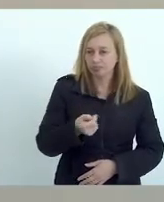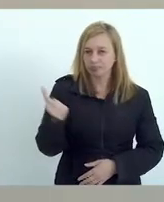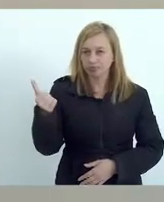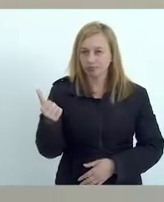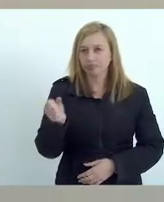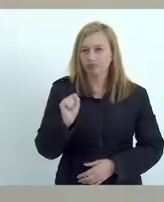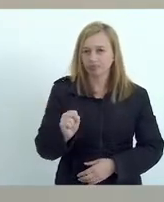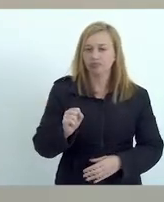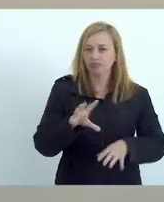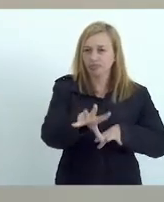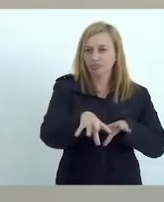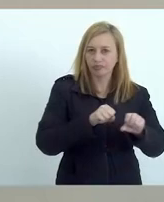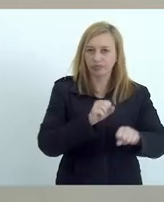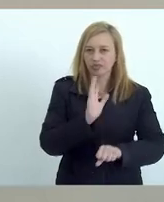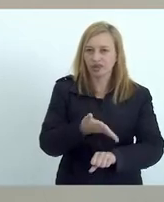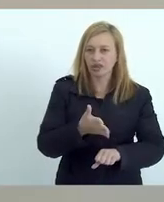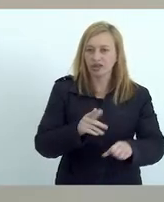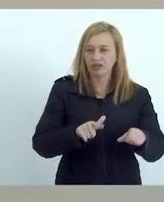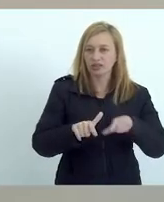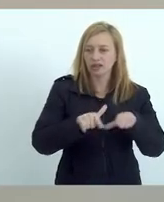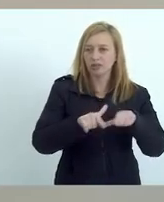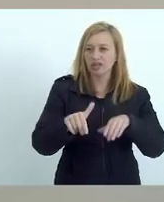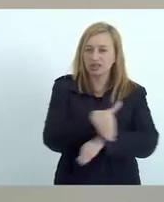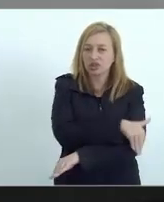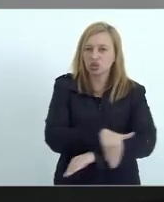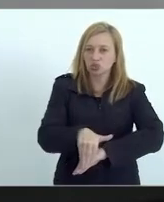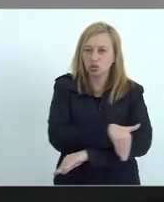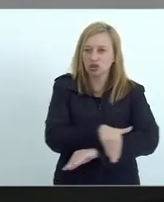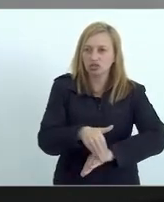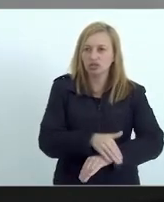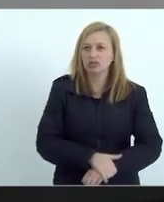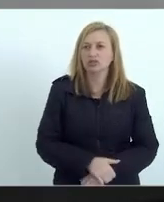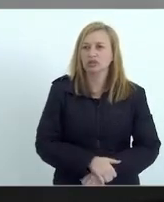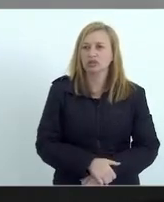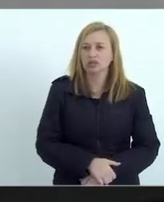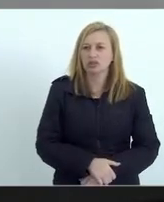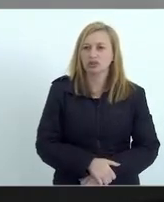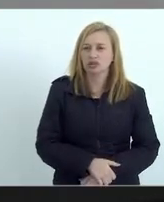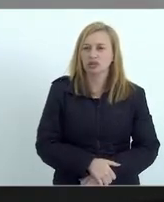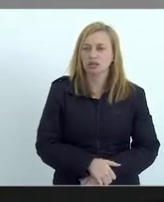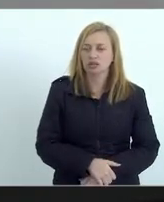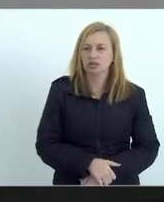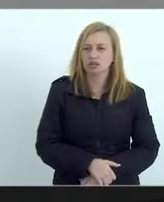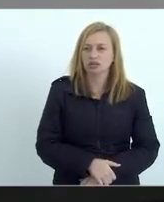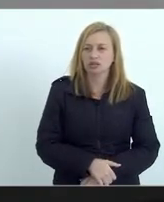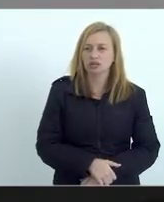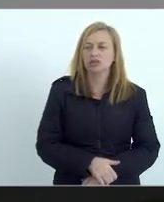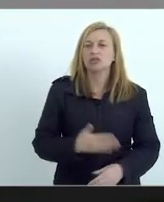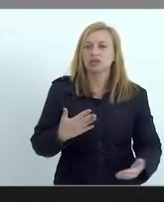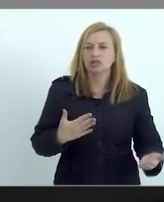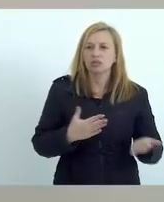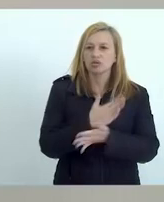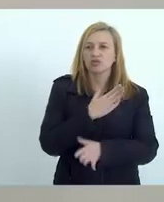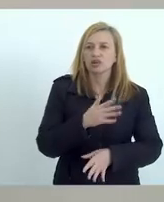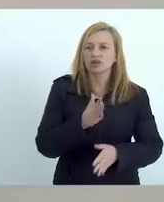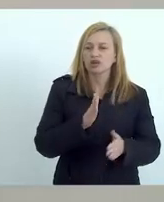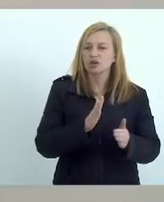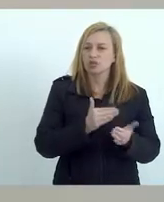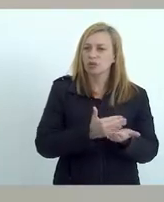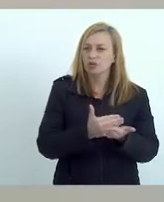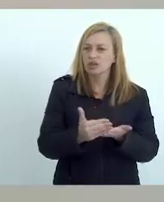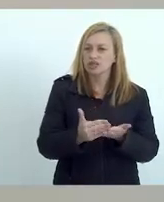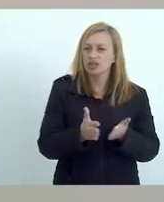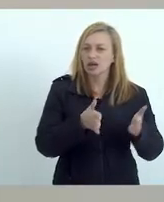já poderia estar formado já tô trabalhando nas ruas e passamos e começamos fazer as